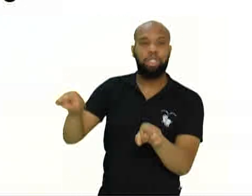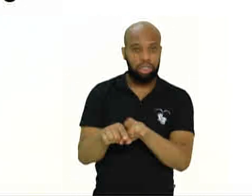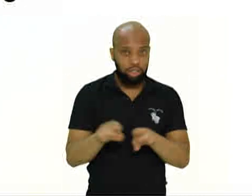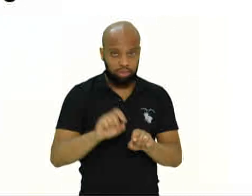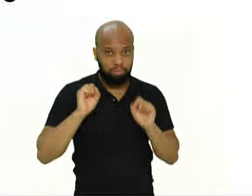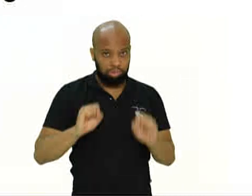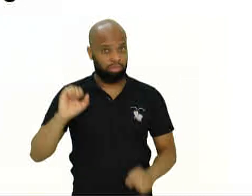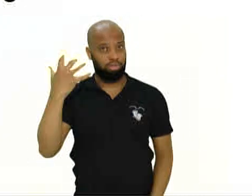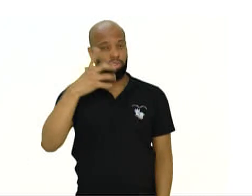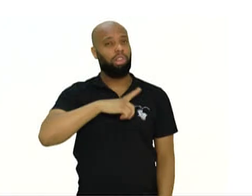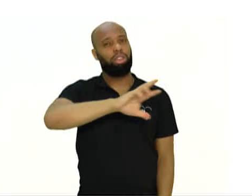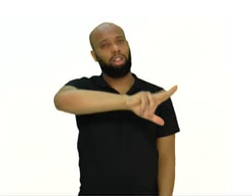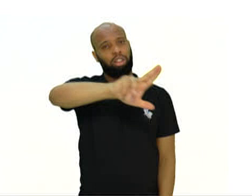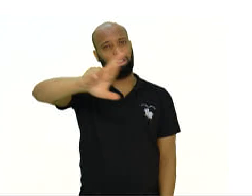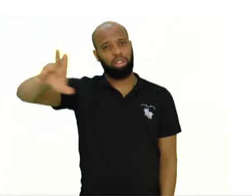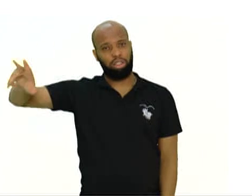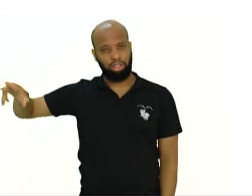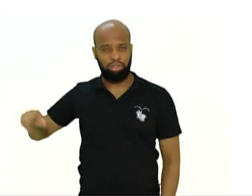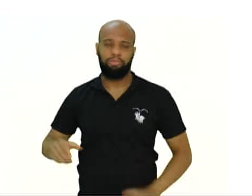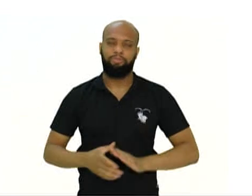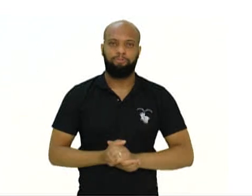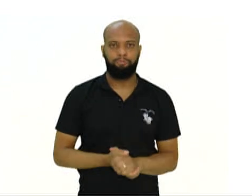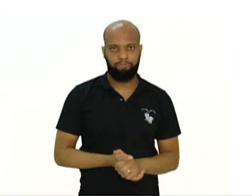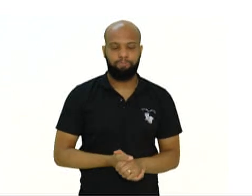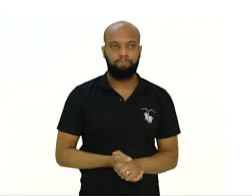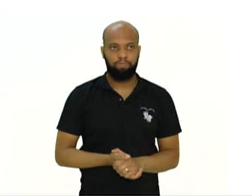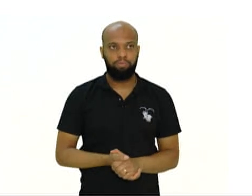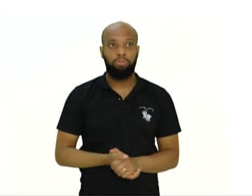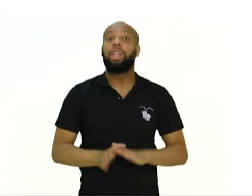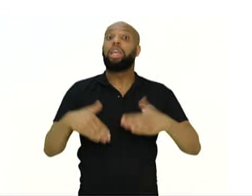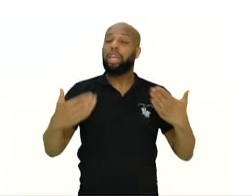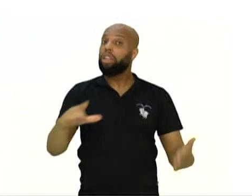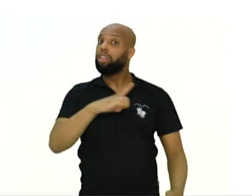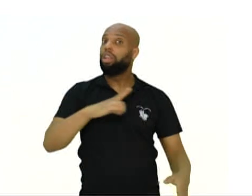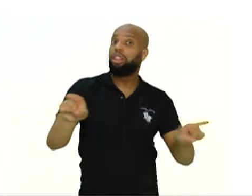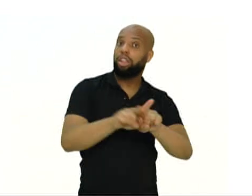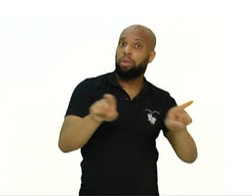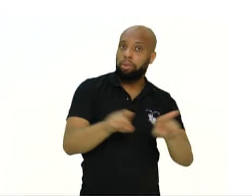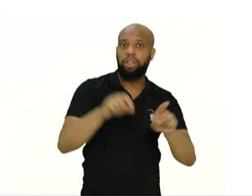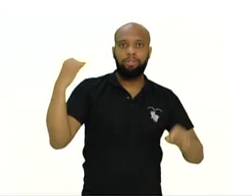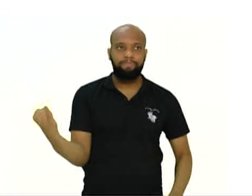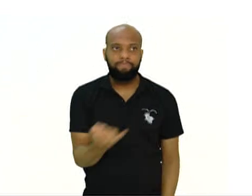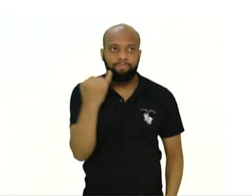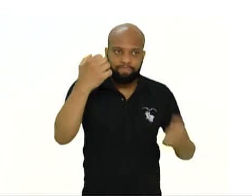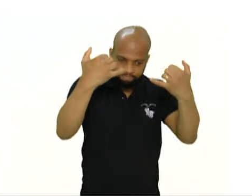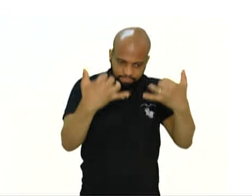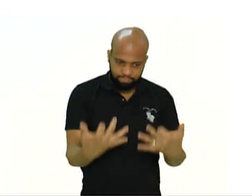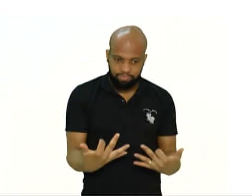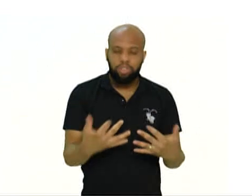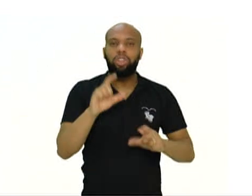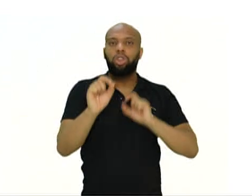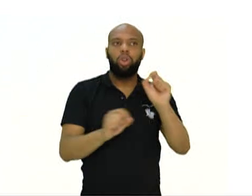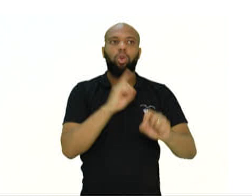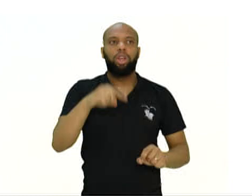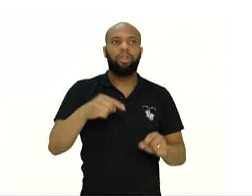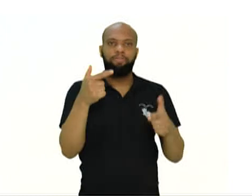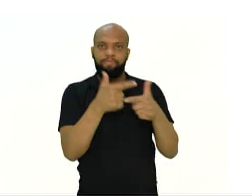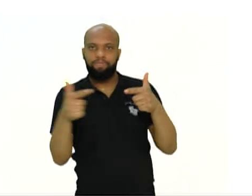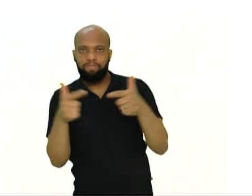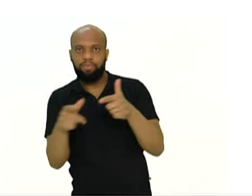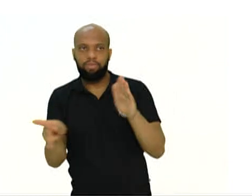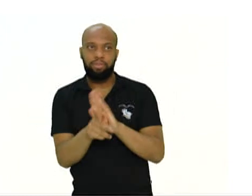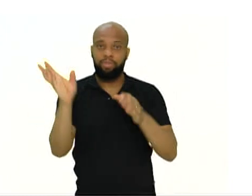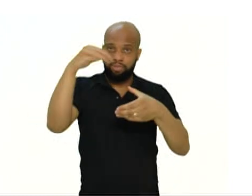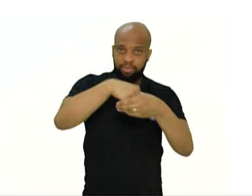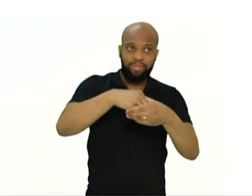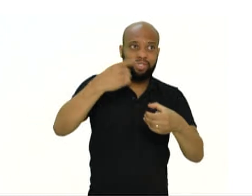também. Várias coisas podem acontecer. E não podemos deixar de falar, né, como problema ali ambiental,